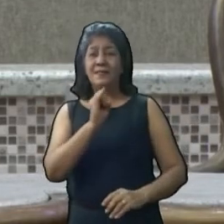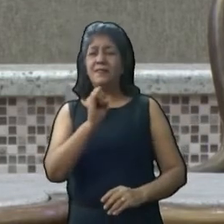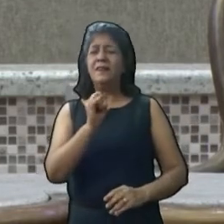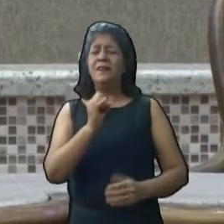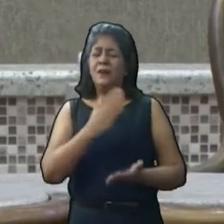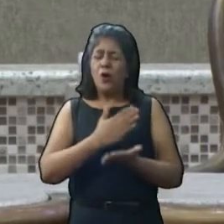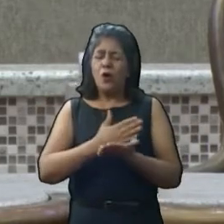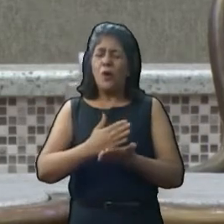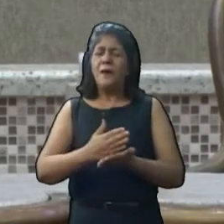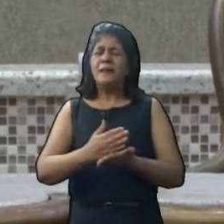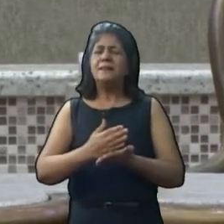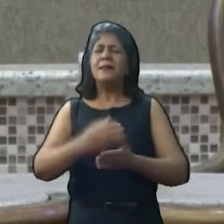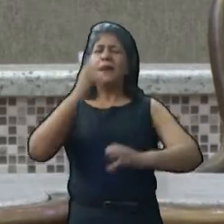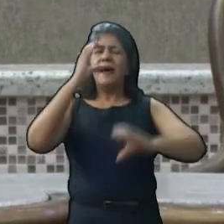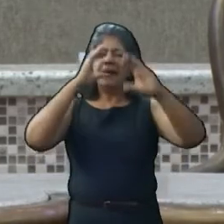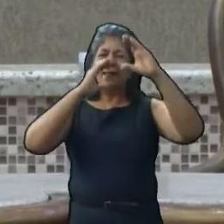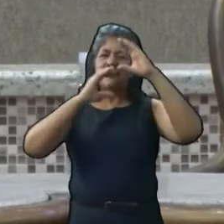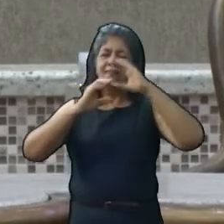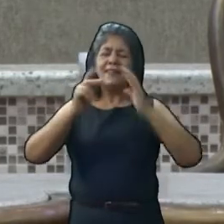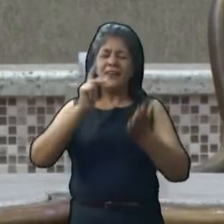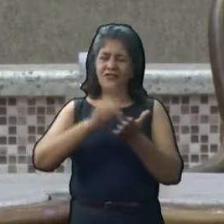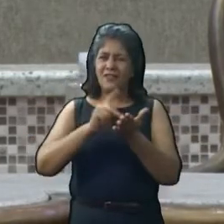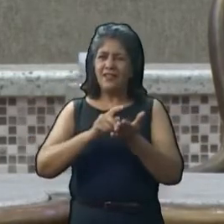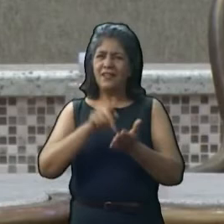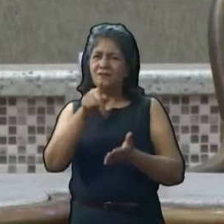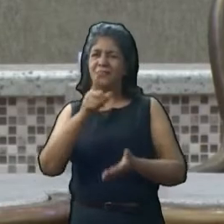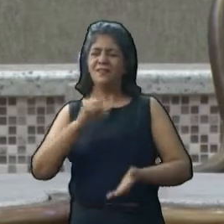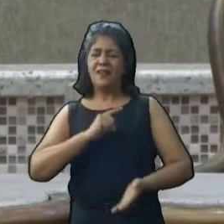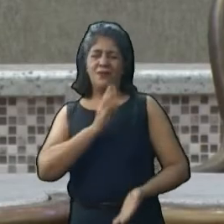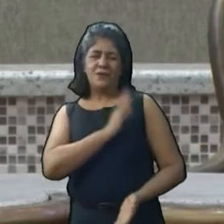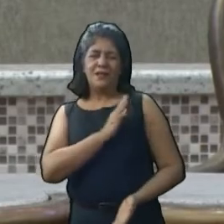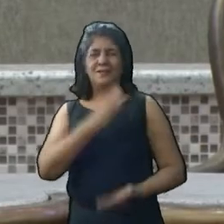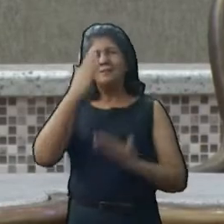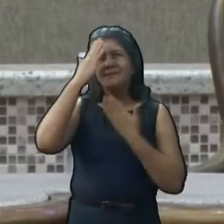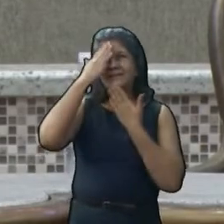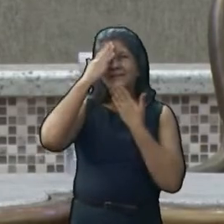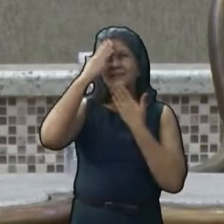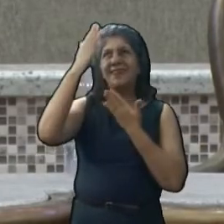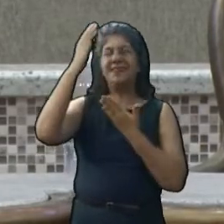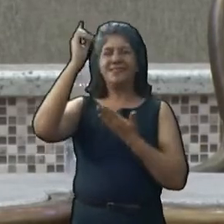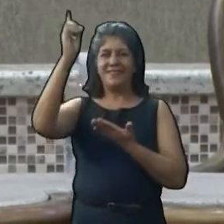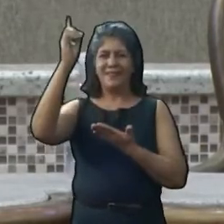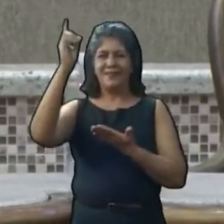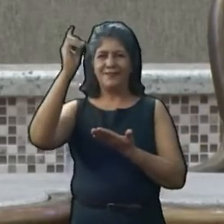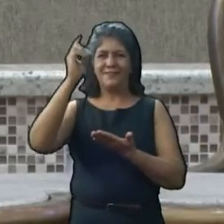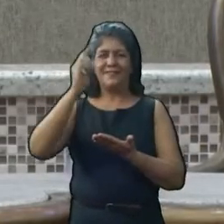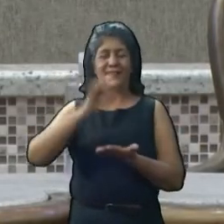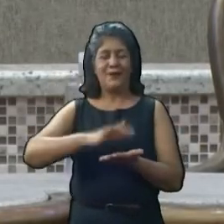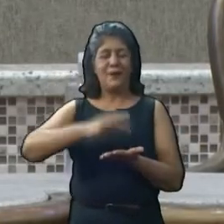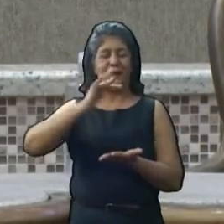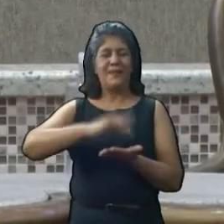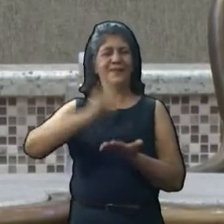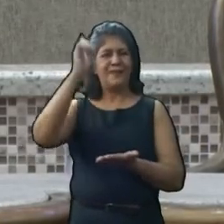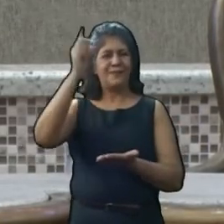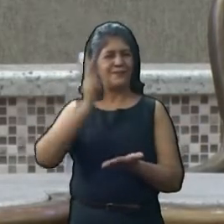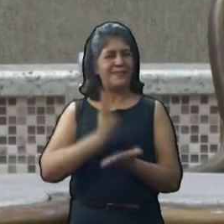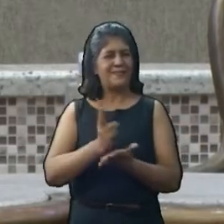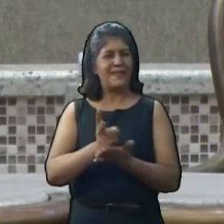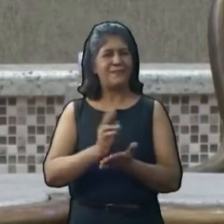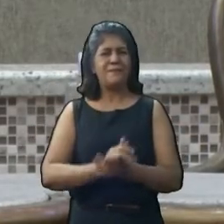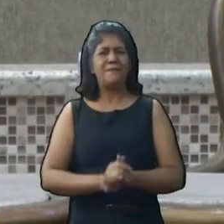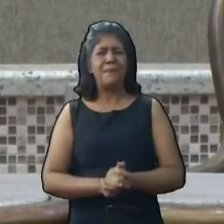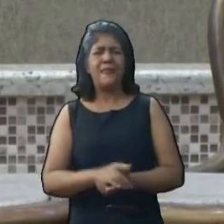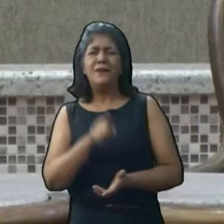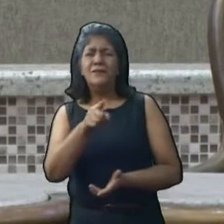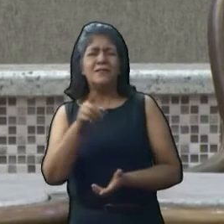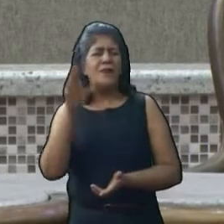genuína é porque sempre tem um coração grato glorificado seja o nome do senhor para sempre querido